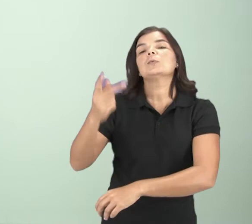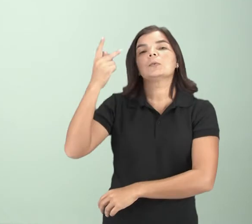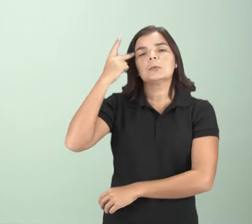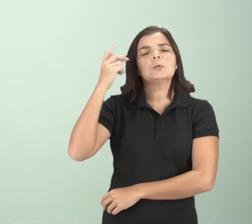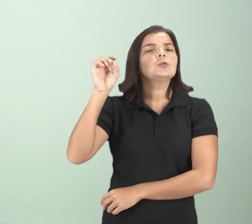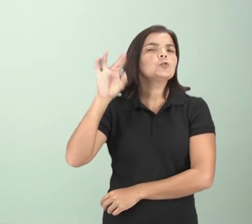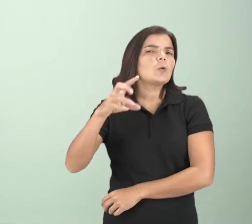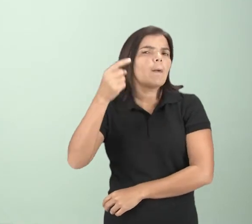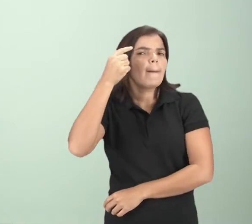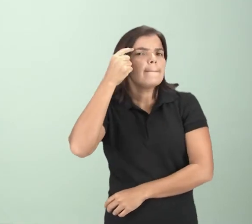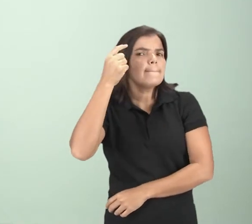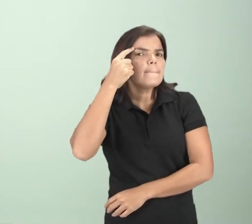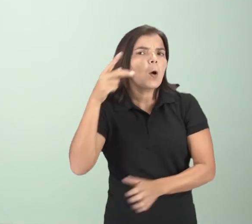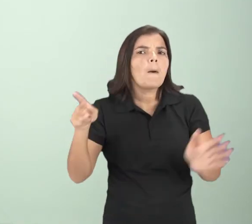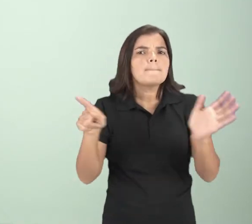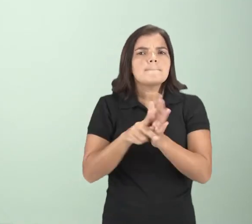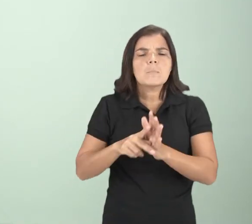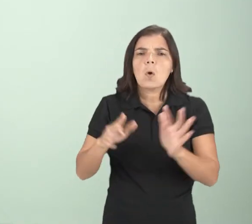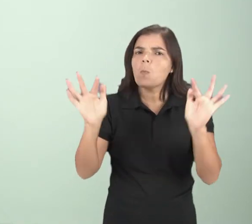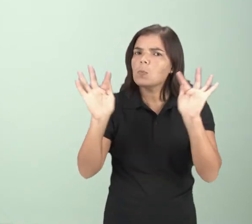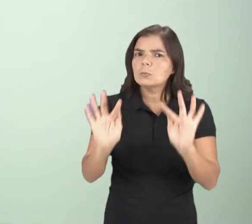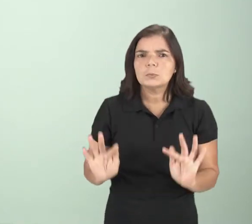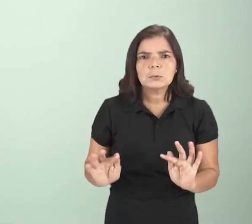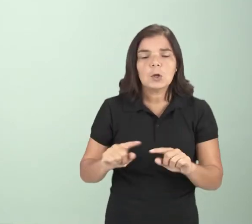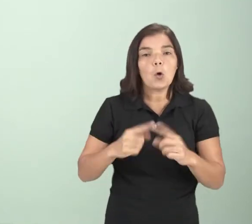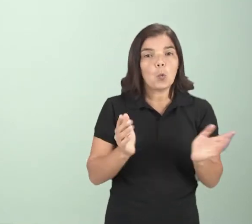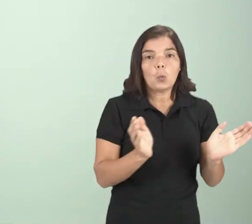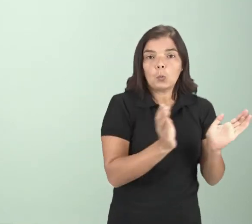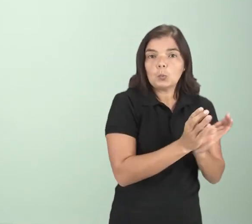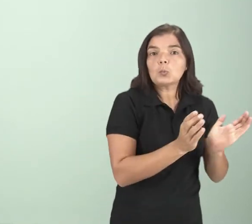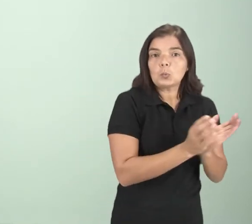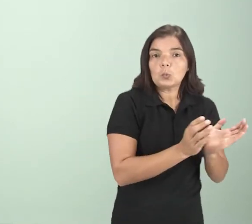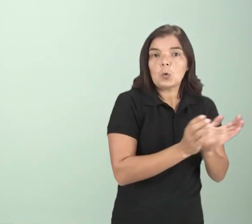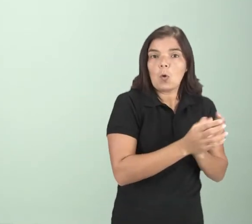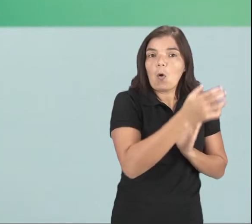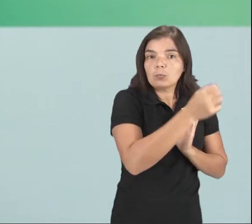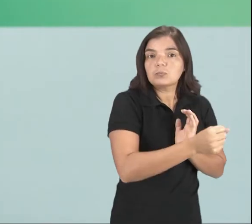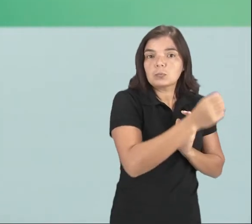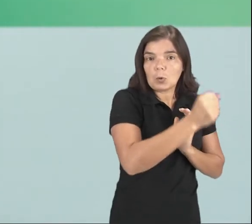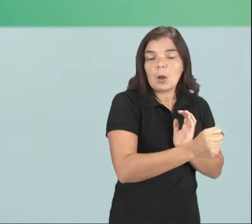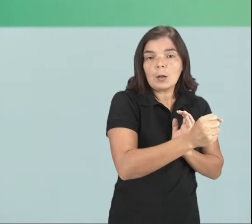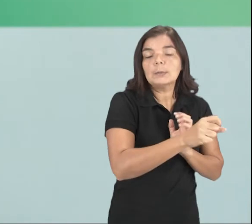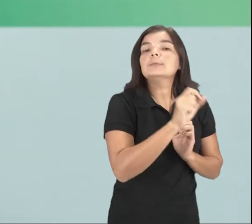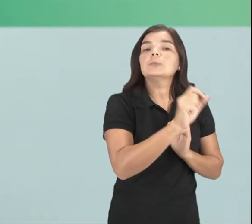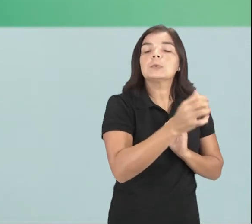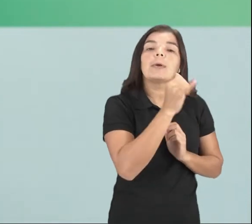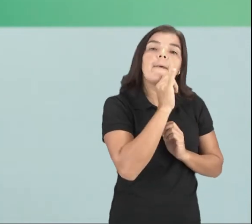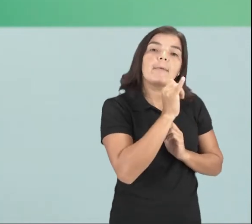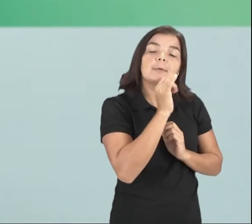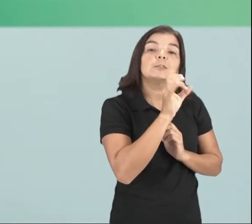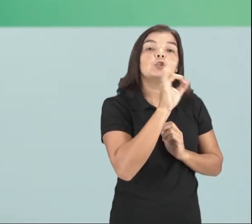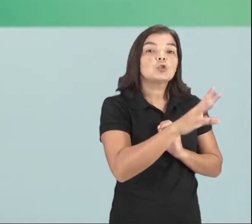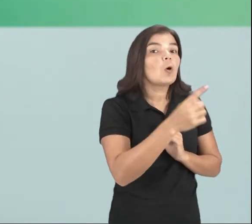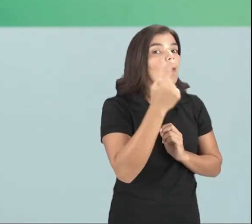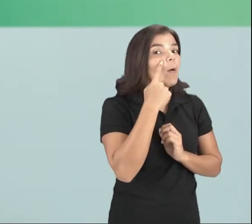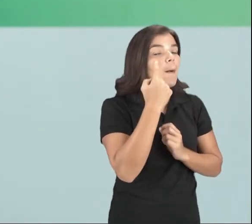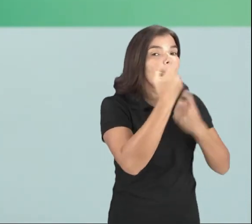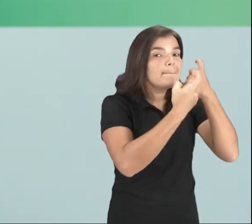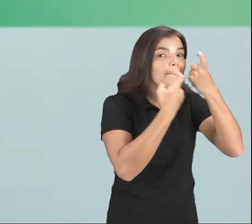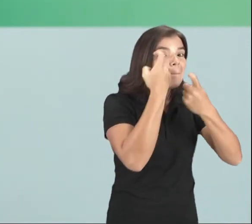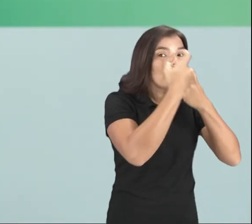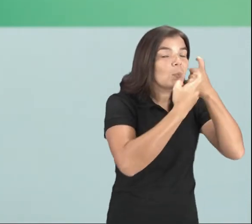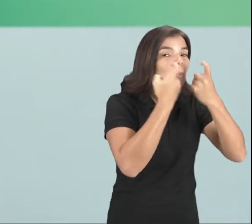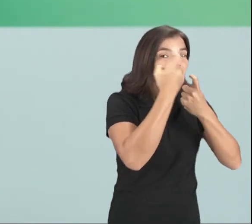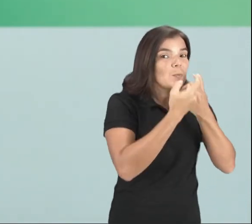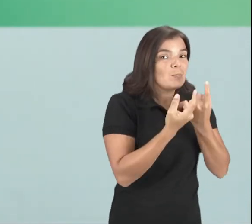só pensavam na sua própria felicidade. O grupo dos produtores de leite lá em Minas Gerais, por exemplo, só estavam mais preocupados